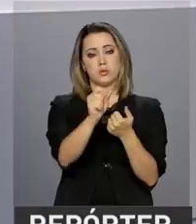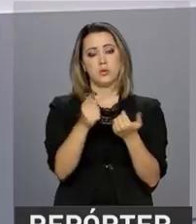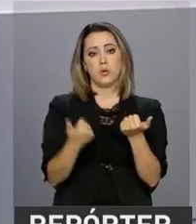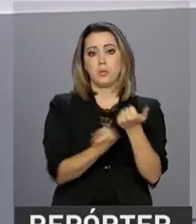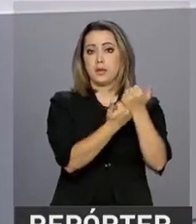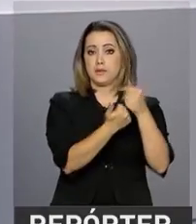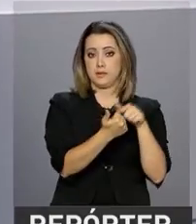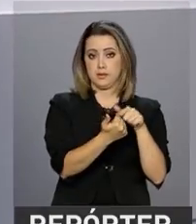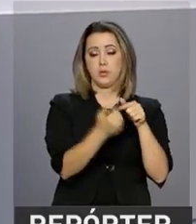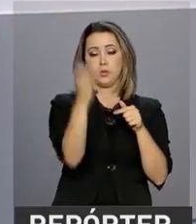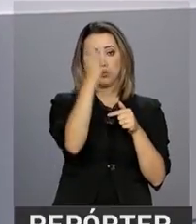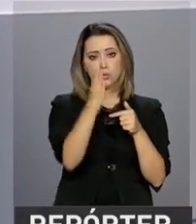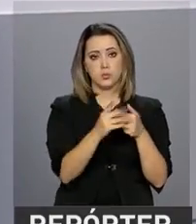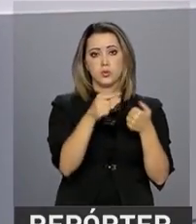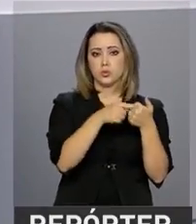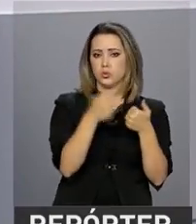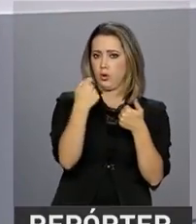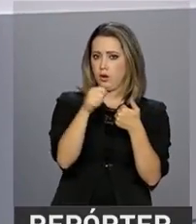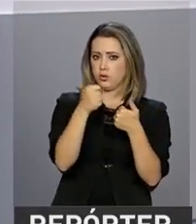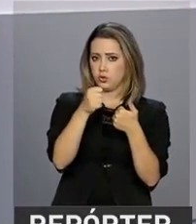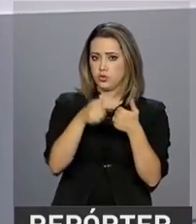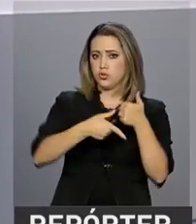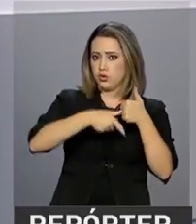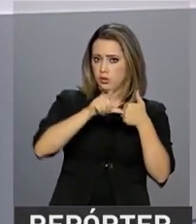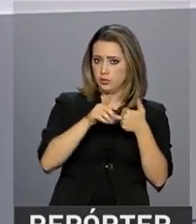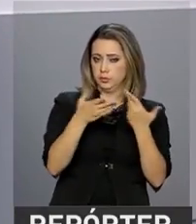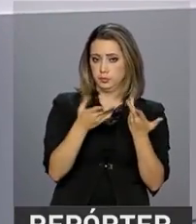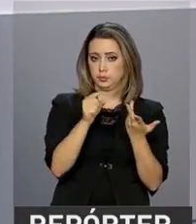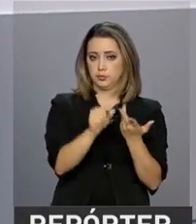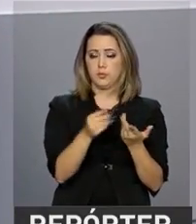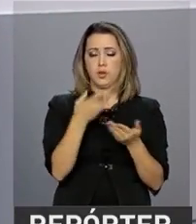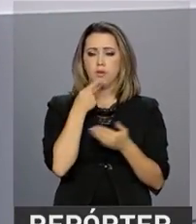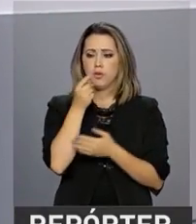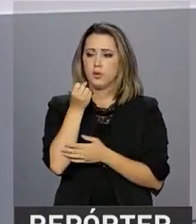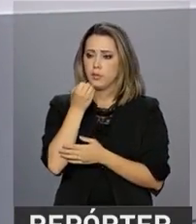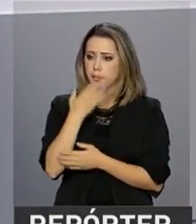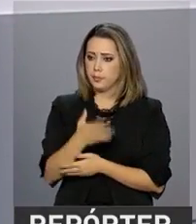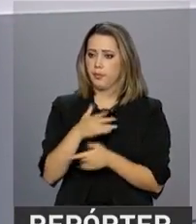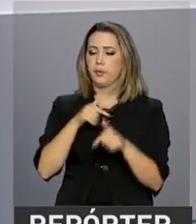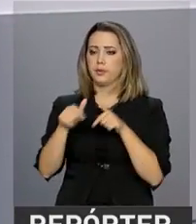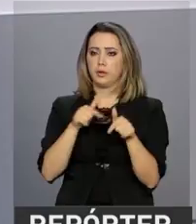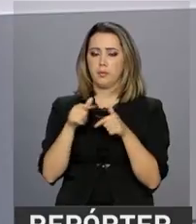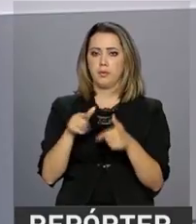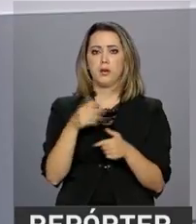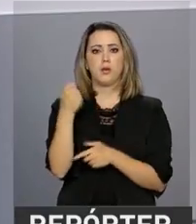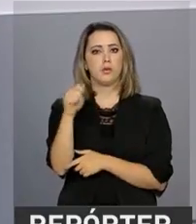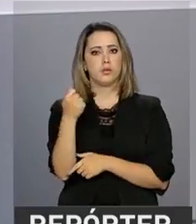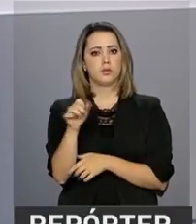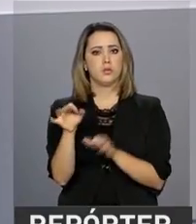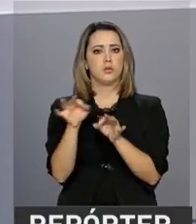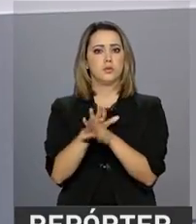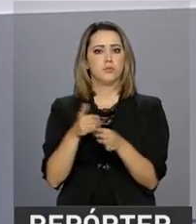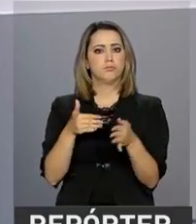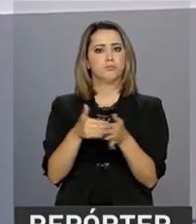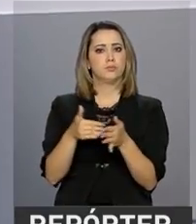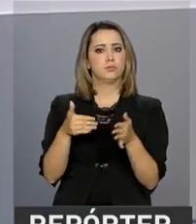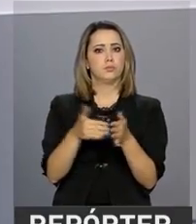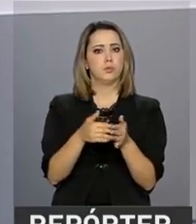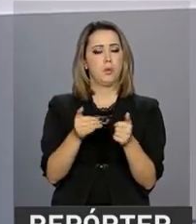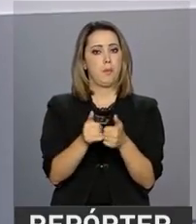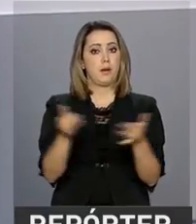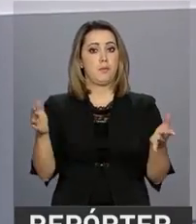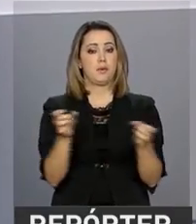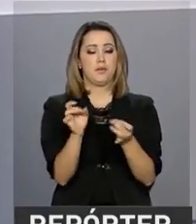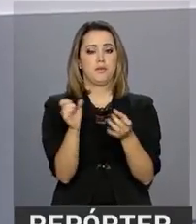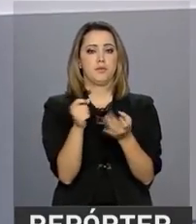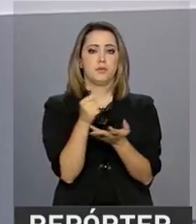6 meses. O presidente brasileiro elogiou os resultados alcançados durante o comando da Argentina, como a eliminação de barreiras para ampliar